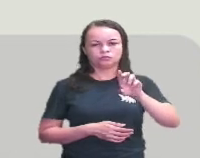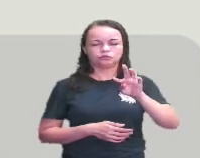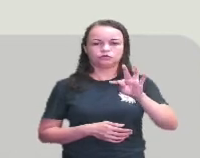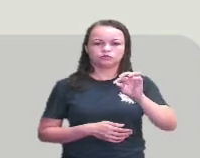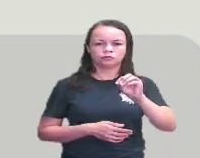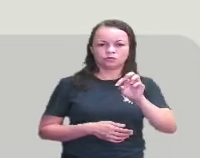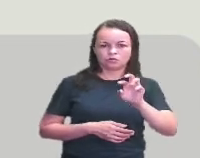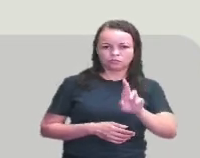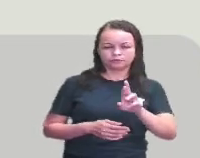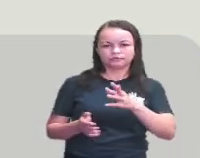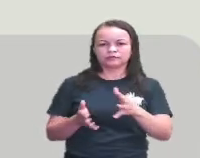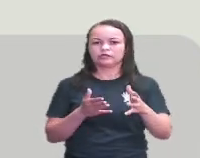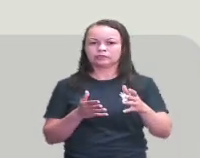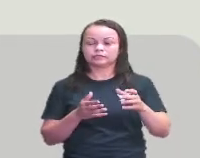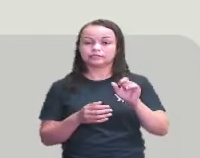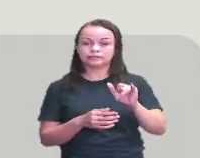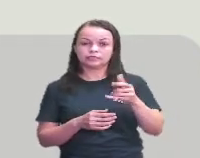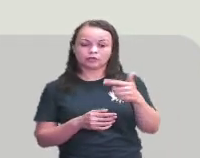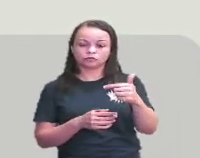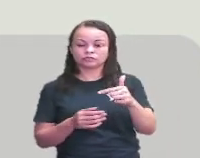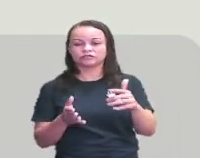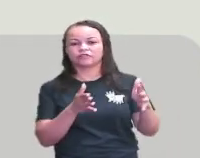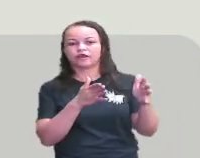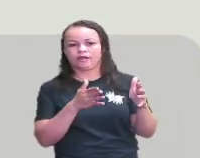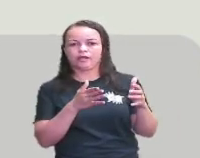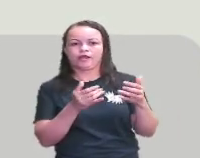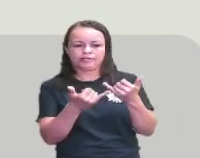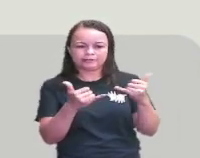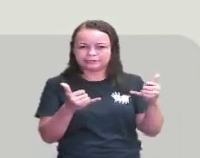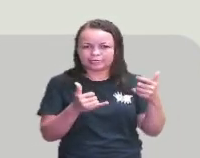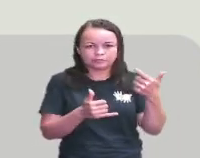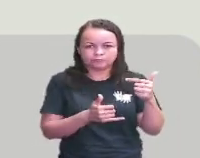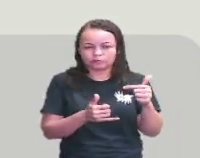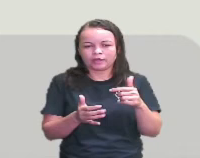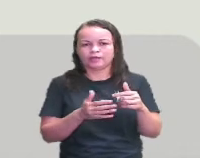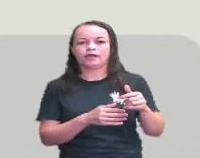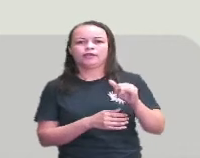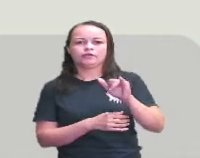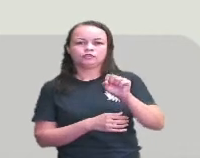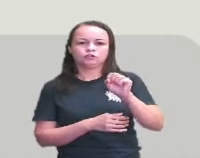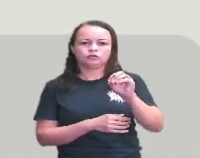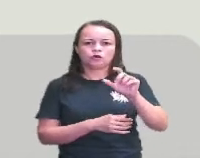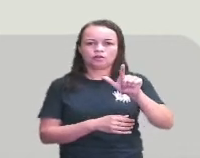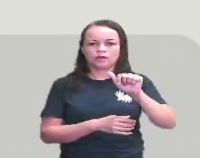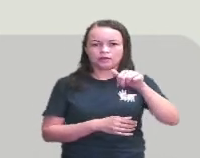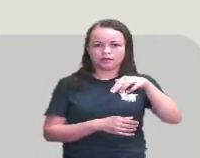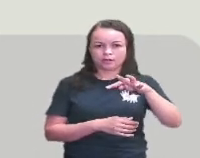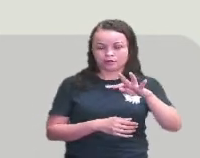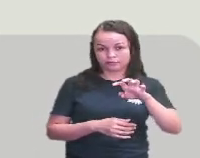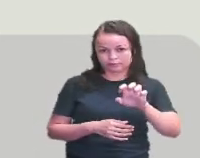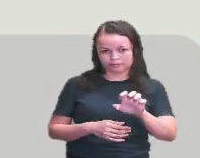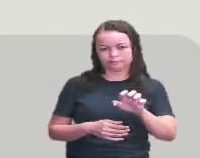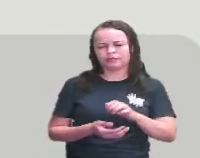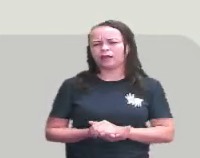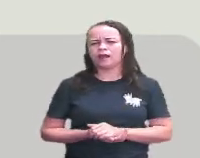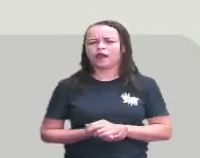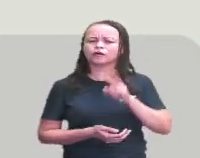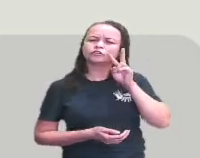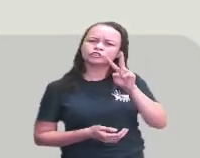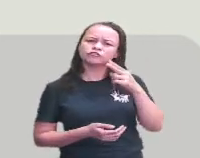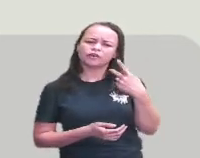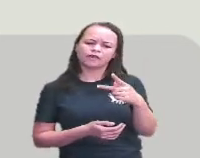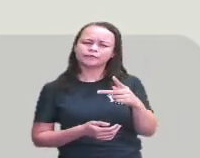não conduza eletricidade, ele é chamado de isolante. A gente vê muito esse termo isolante nas fitas